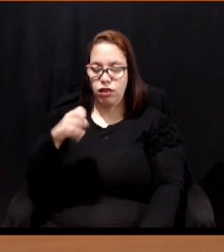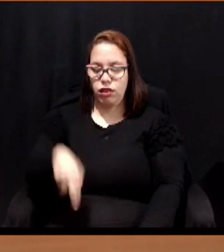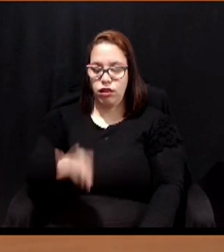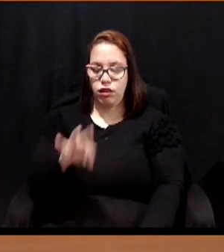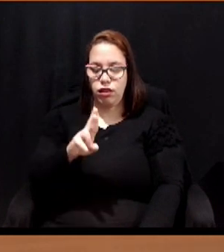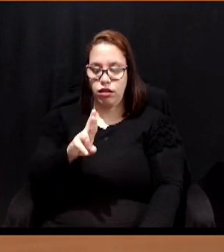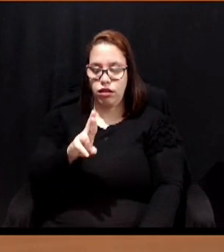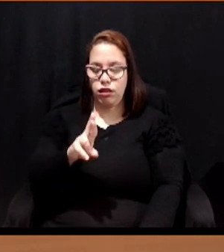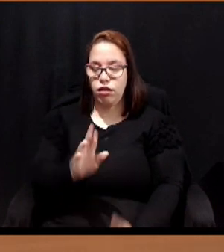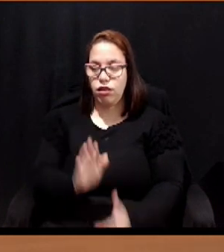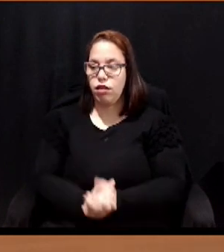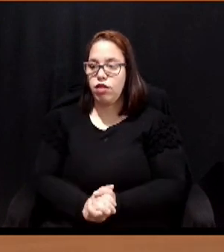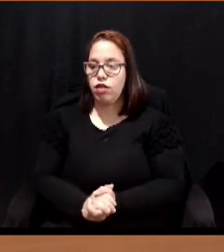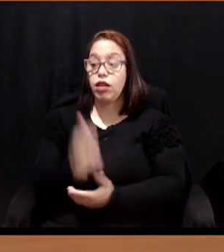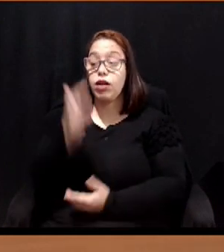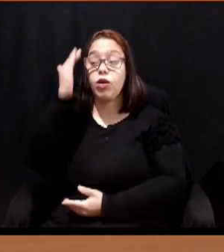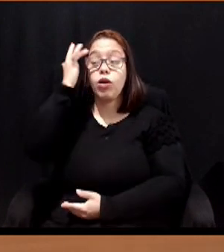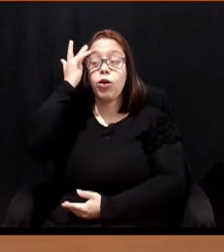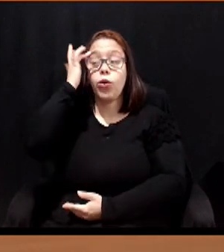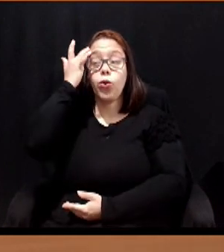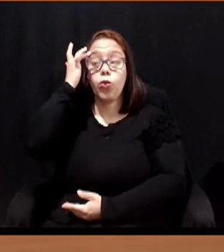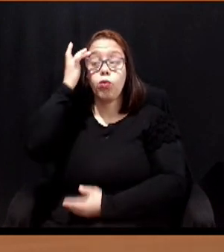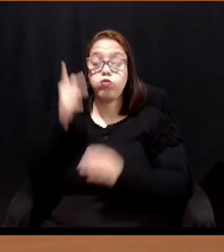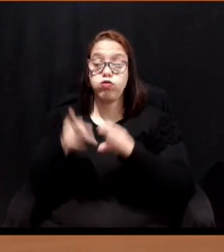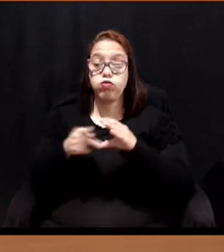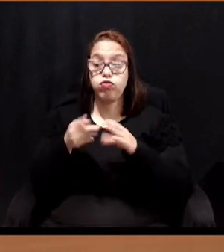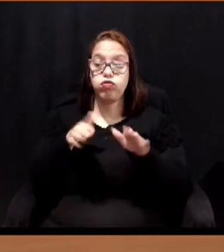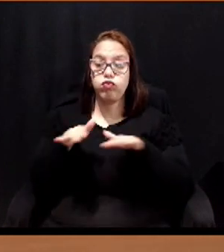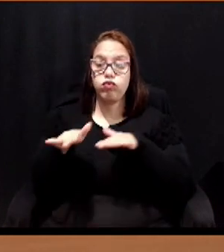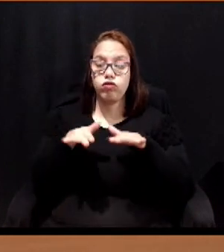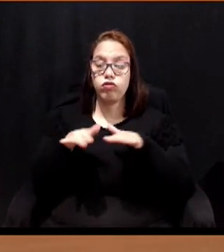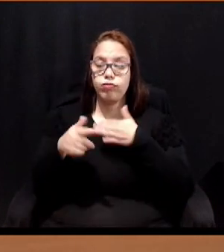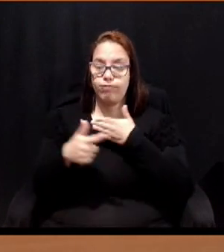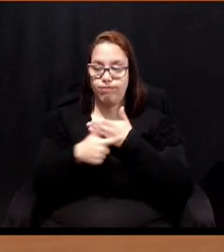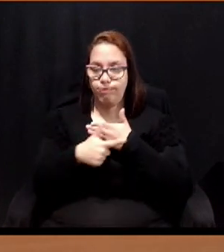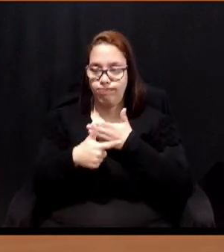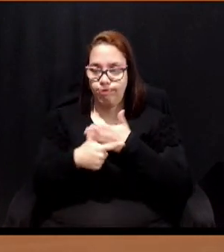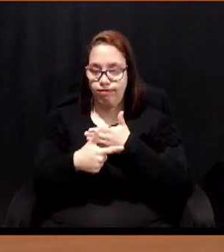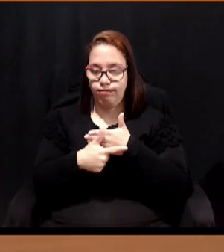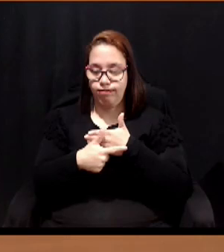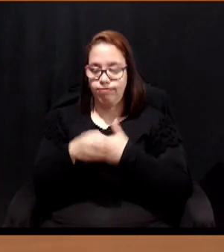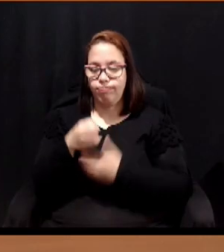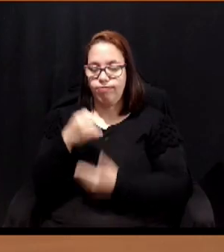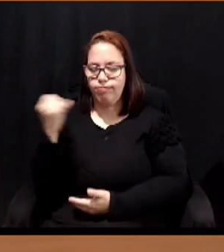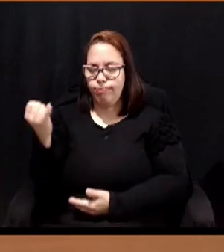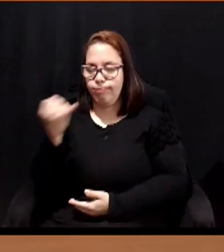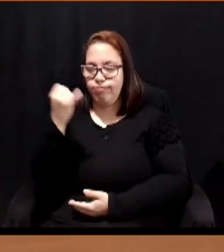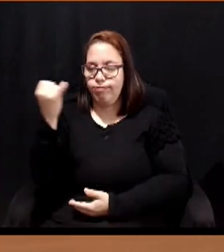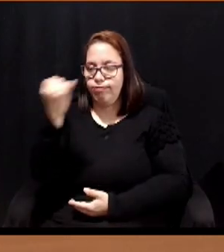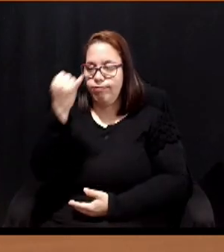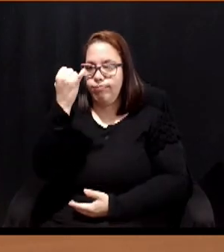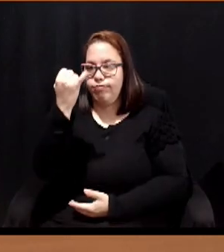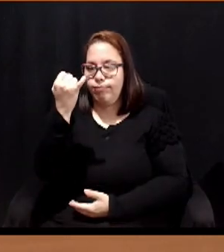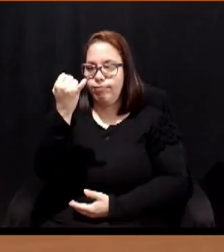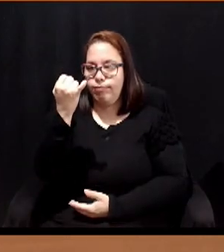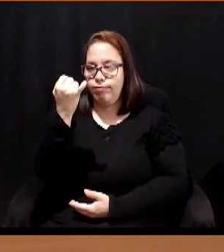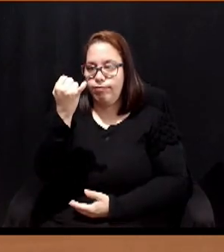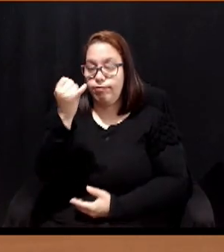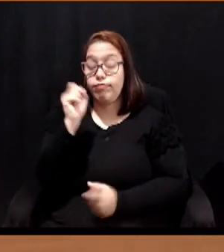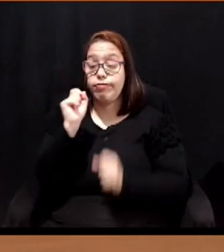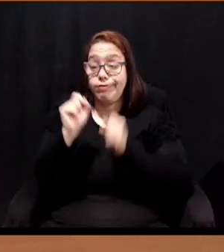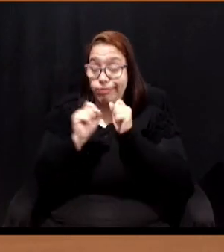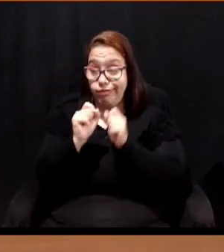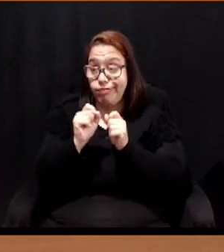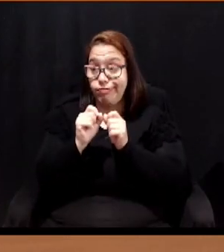Eu acho que a Câmara, nesse momento, ela tem um papel muito importante nessa questão, né?